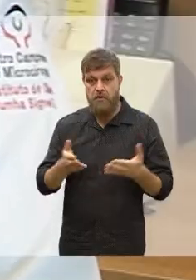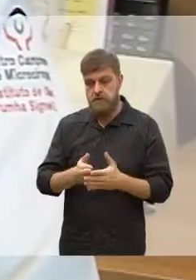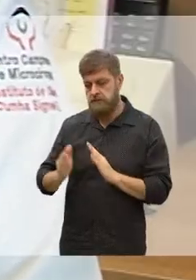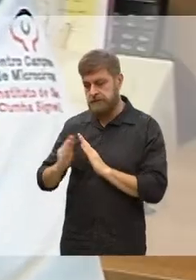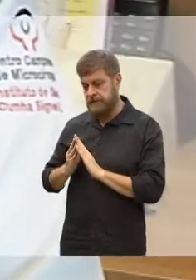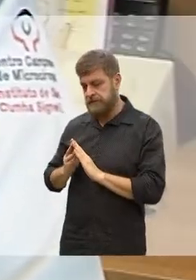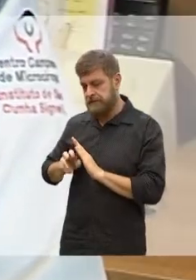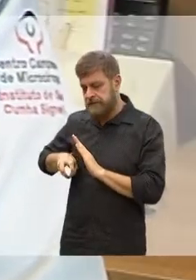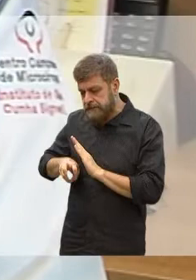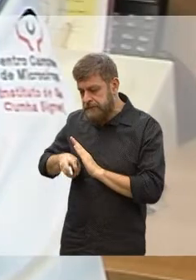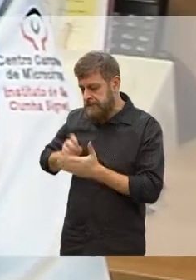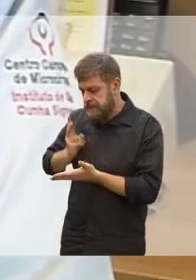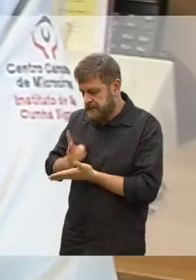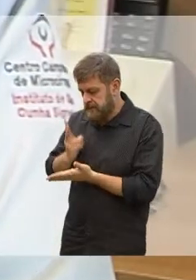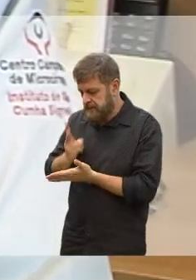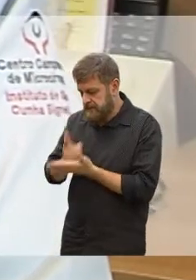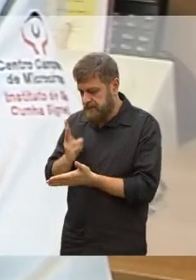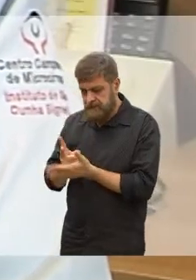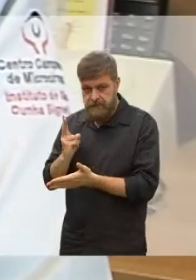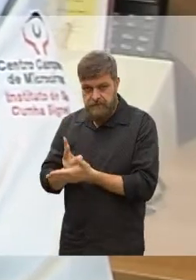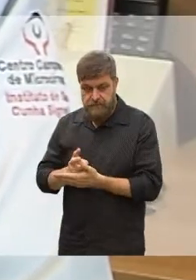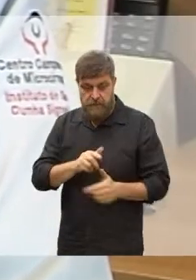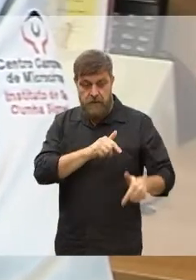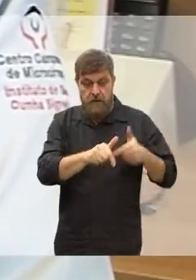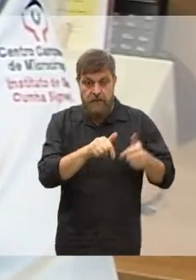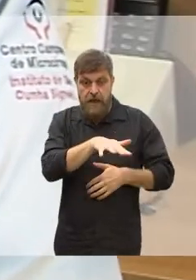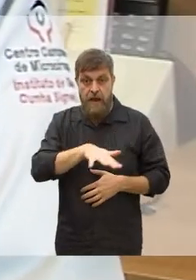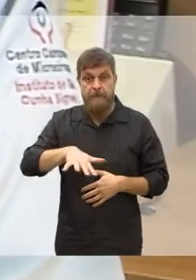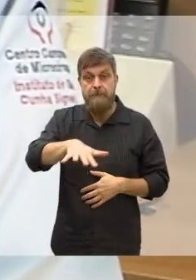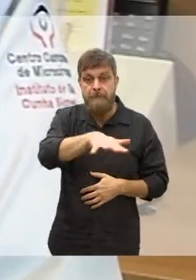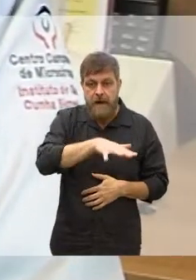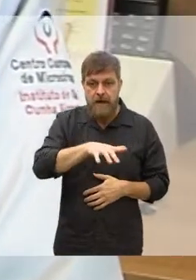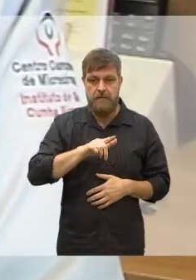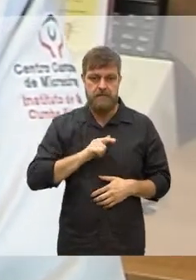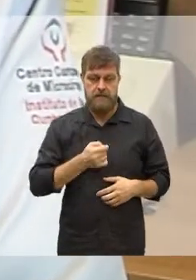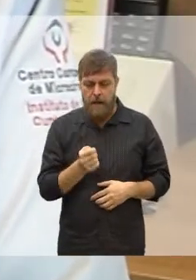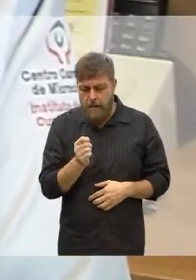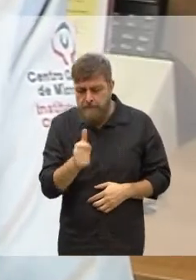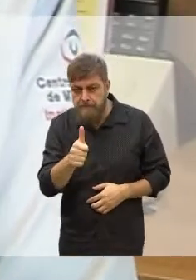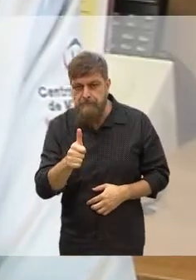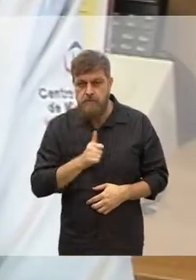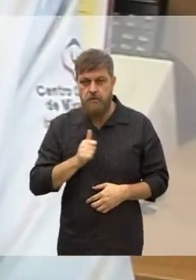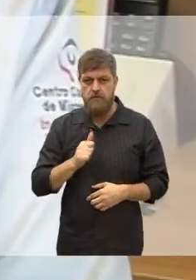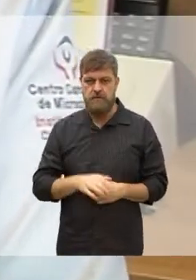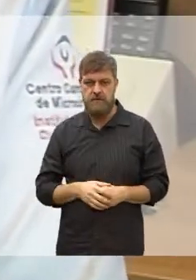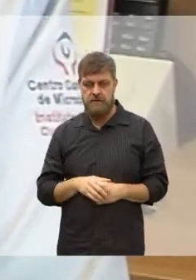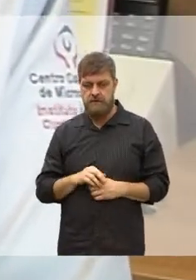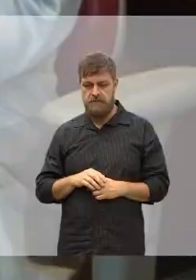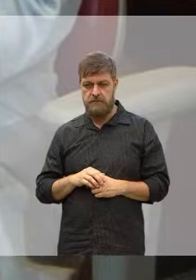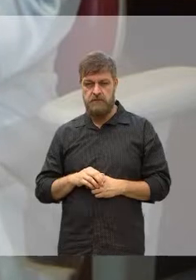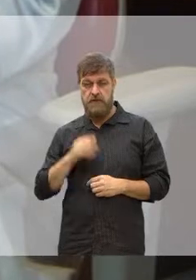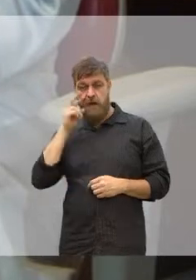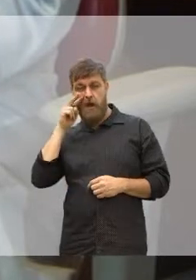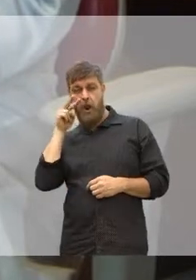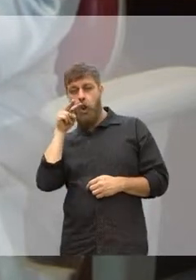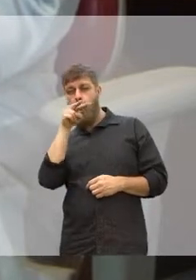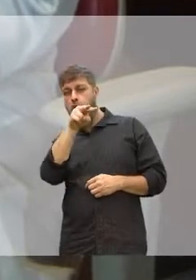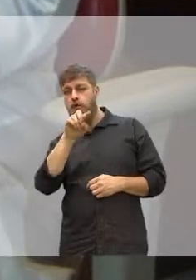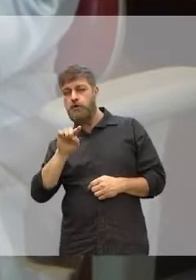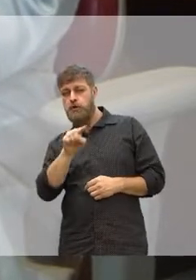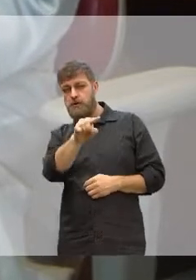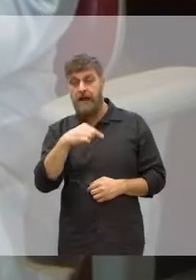vivem muito dentro de casa ou nos seus ambientes de trabalho e pouco utilizam o foco para longe. Então, se a gente